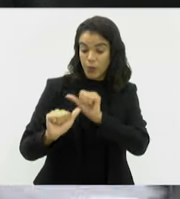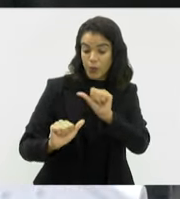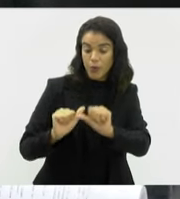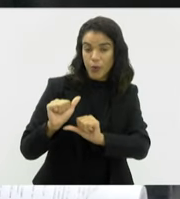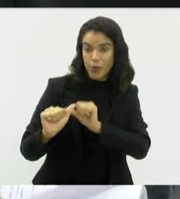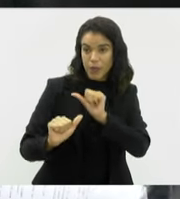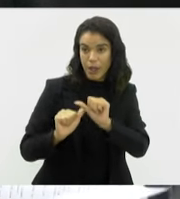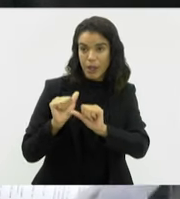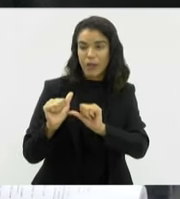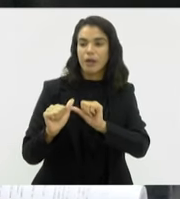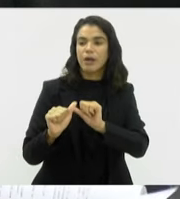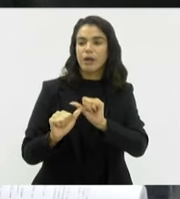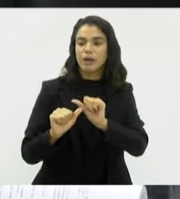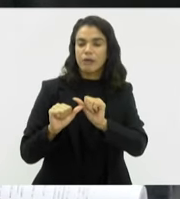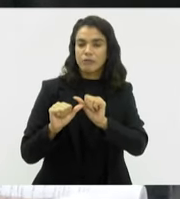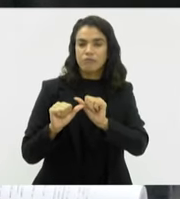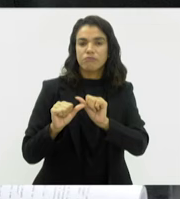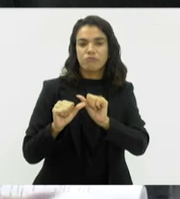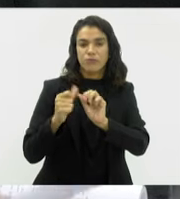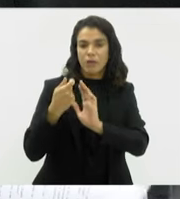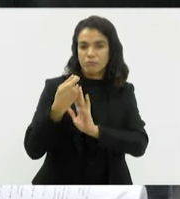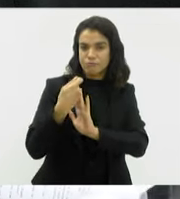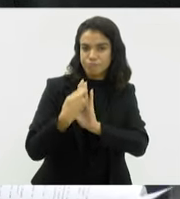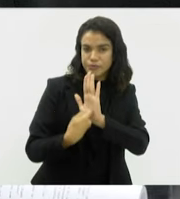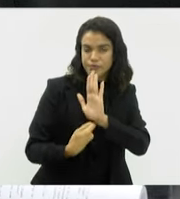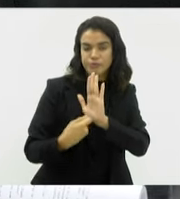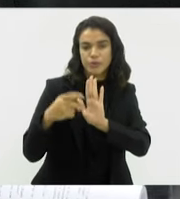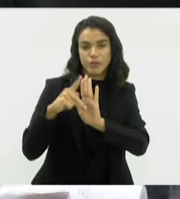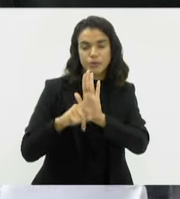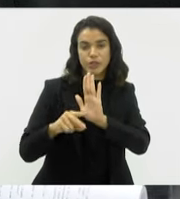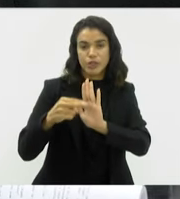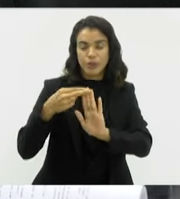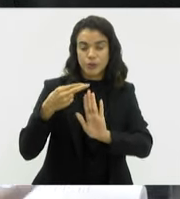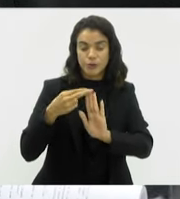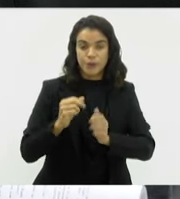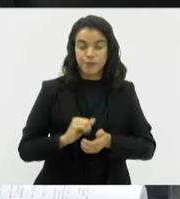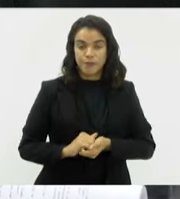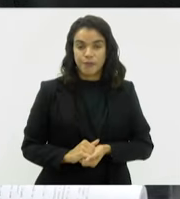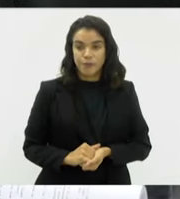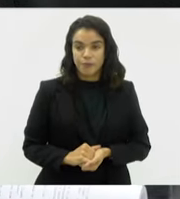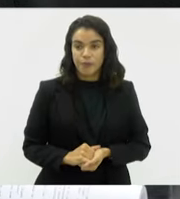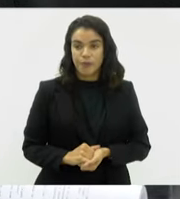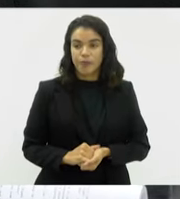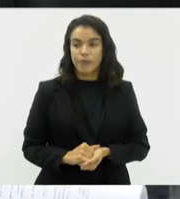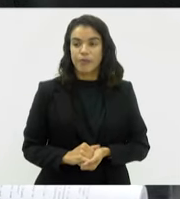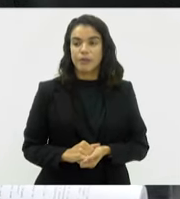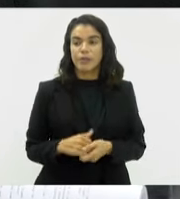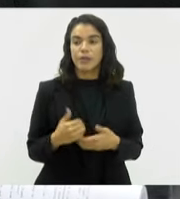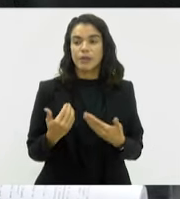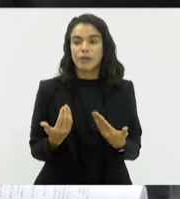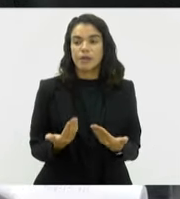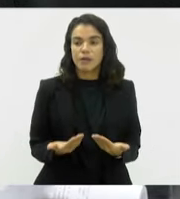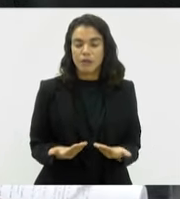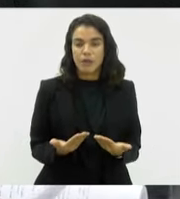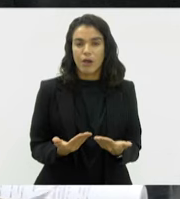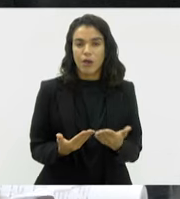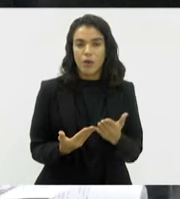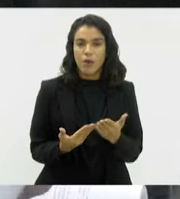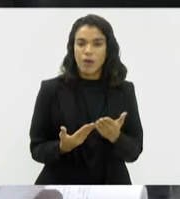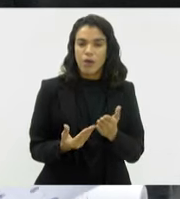erro na construção do projeto de resolução. Então, eu desenhei aqui um